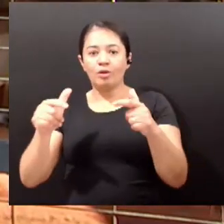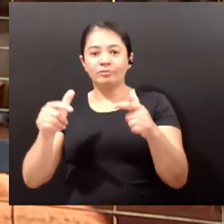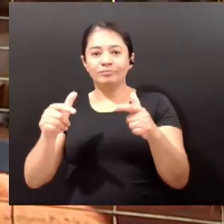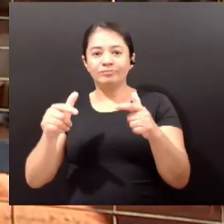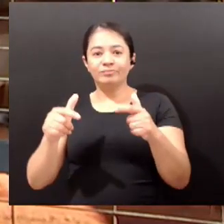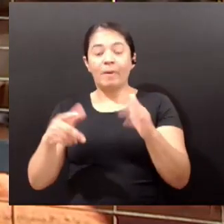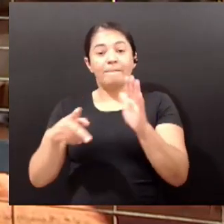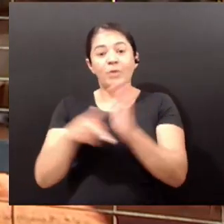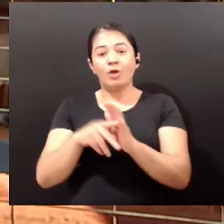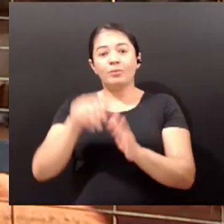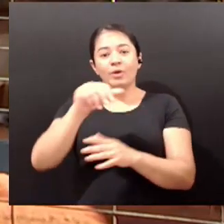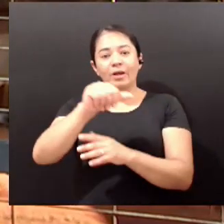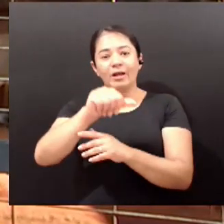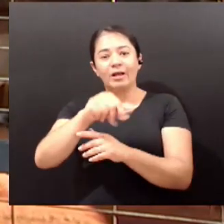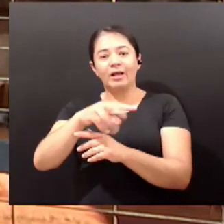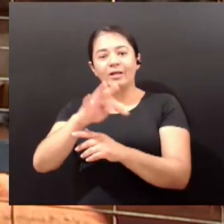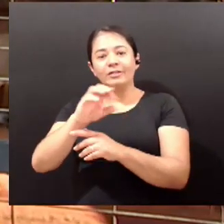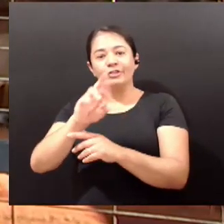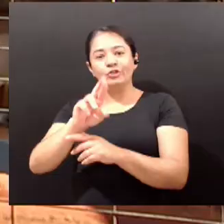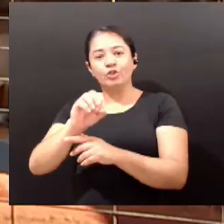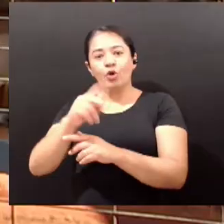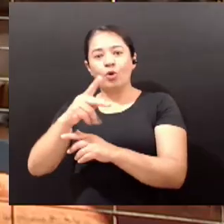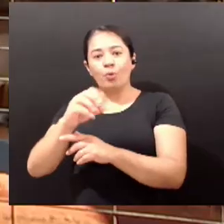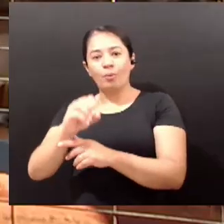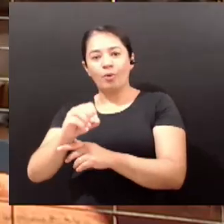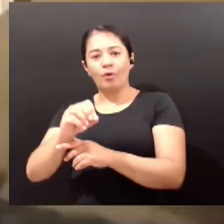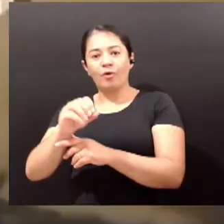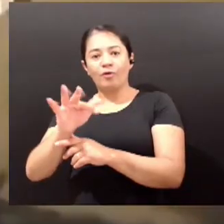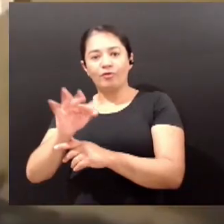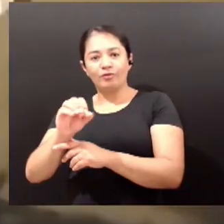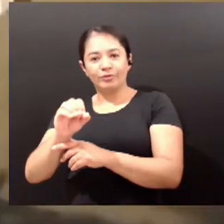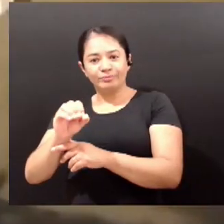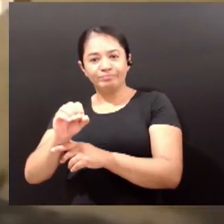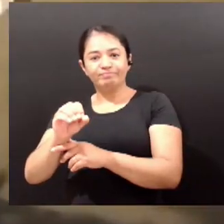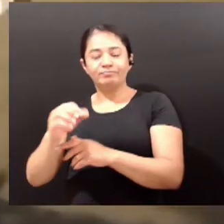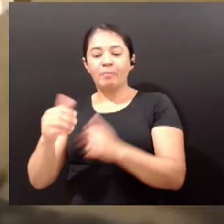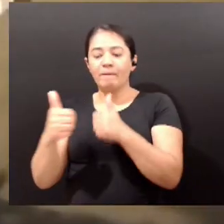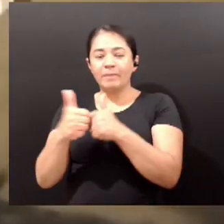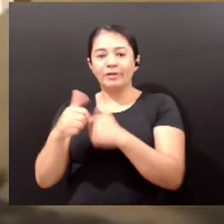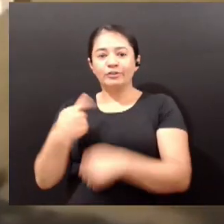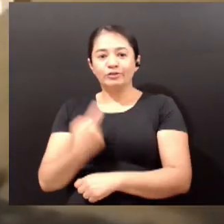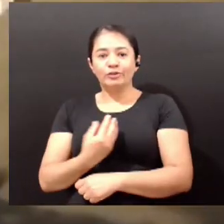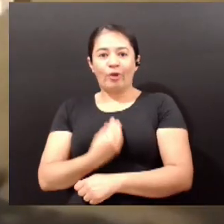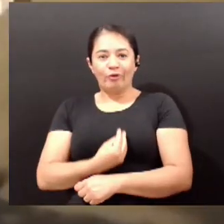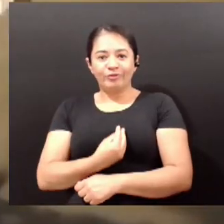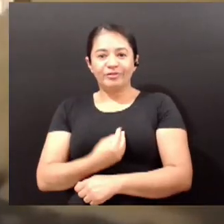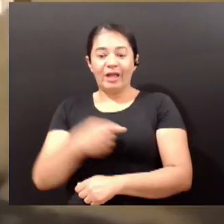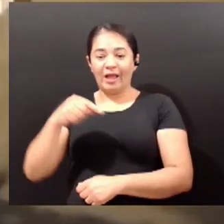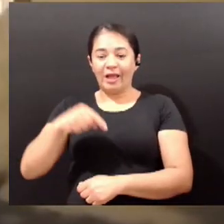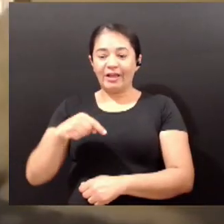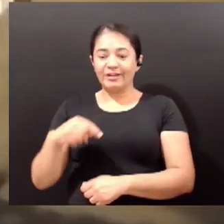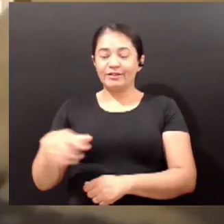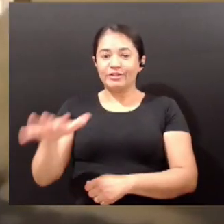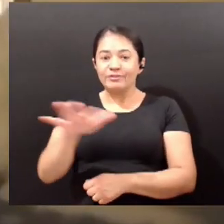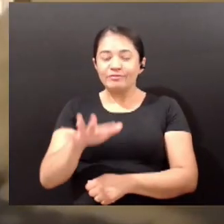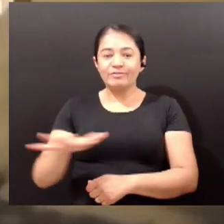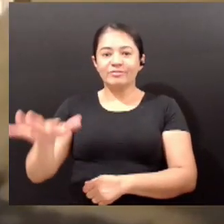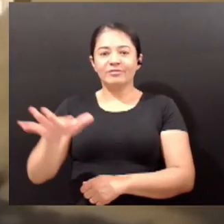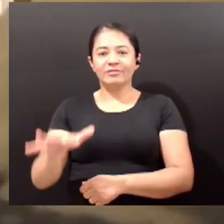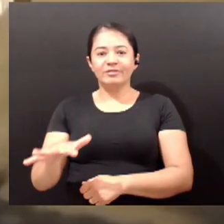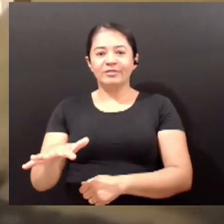para conviver perto da gente. Tá? Então, aqui na nossa região aqui de